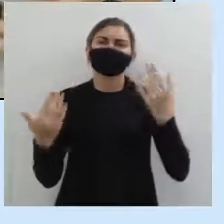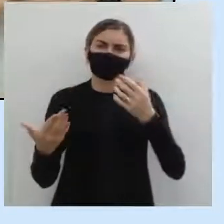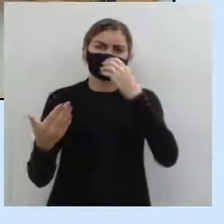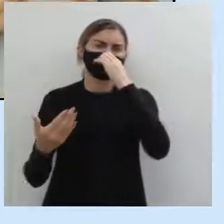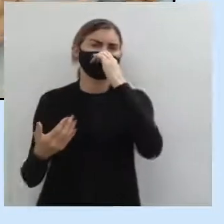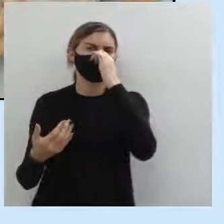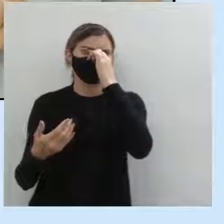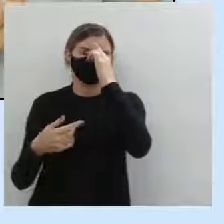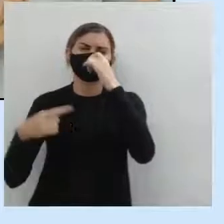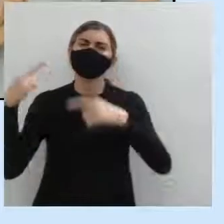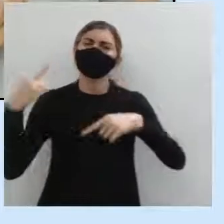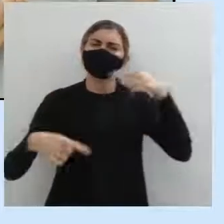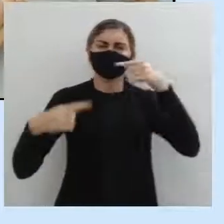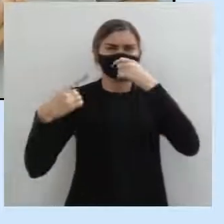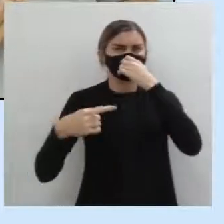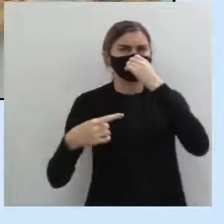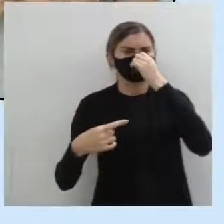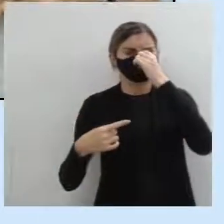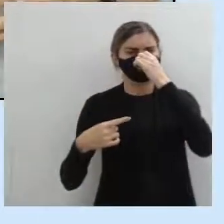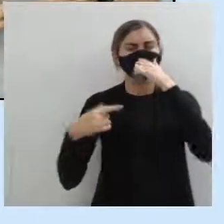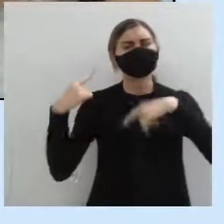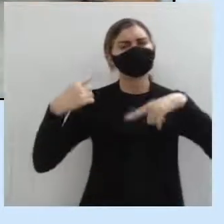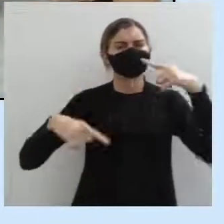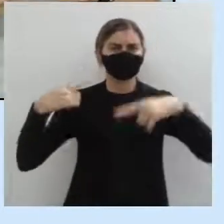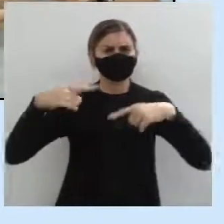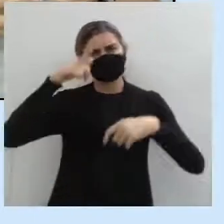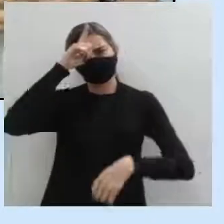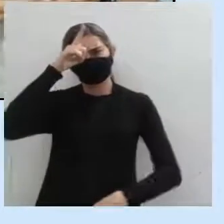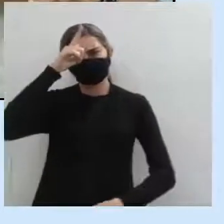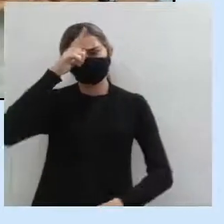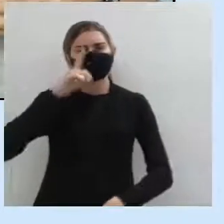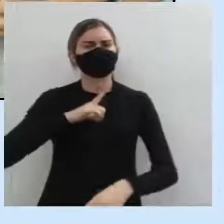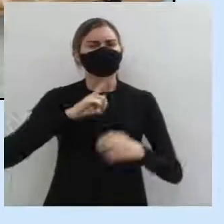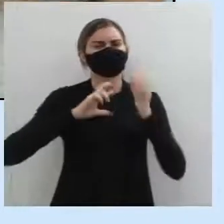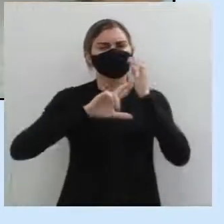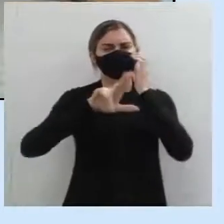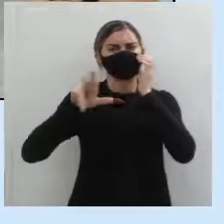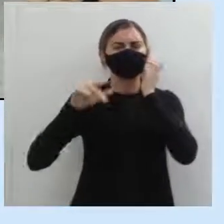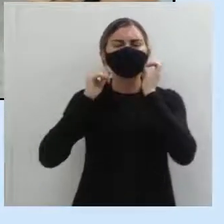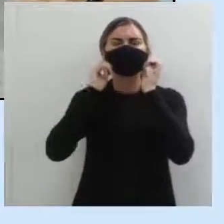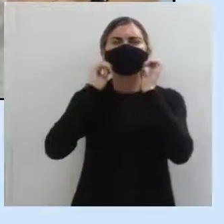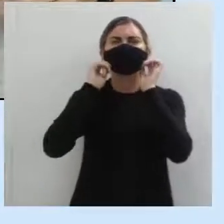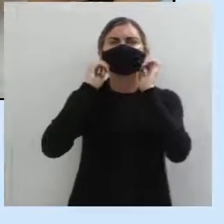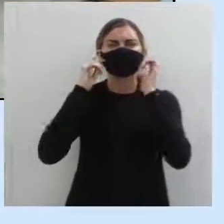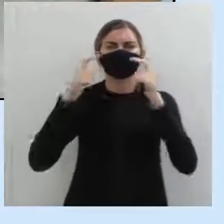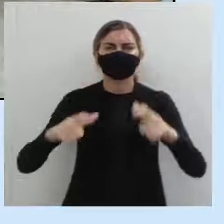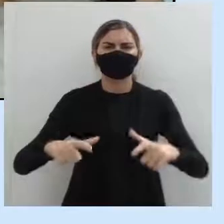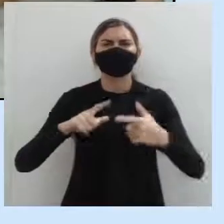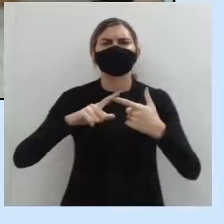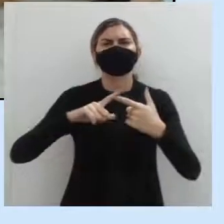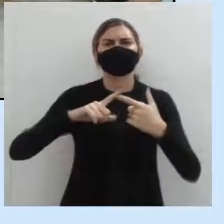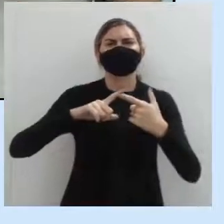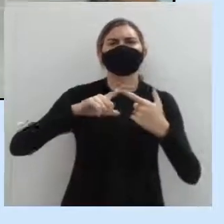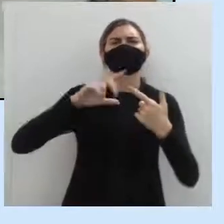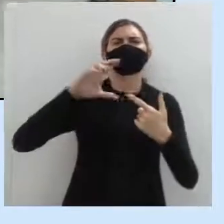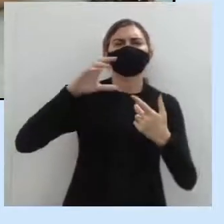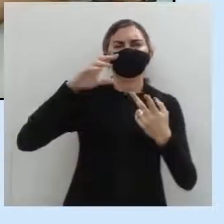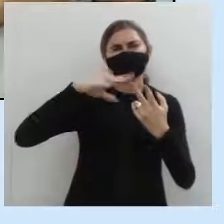gente, politicamente, a Alemanha era formada por uma série de condados,